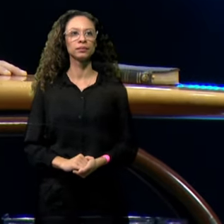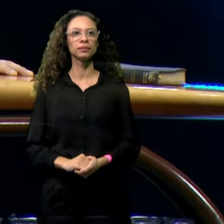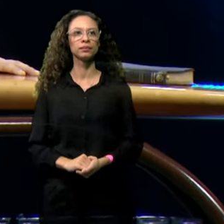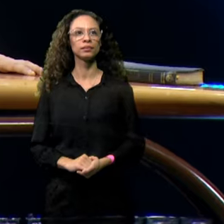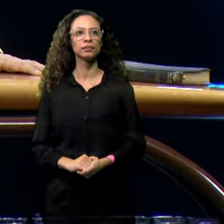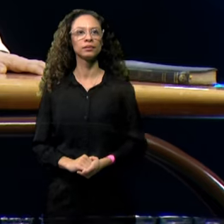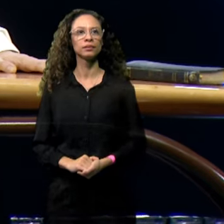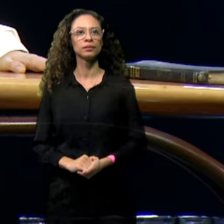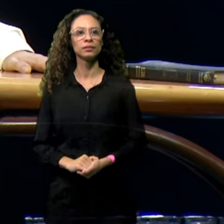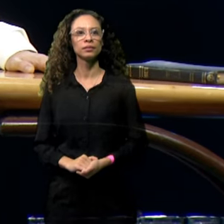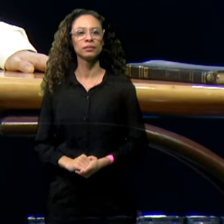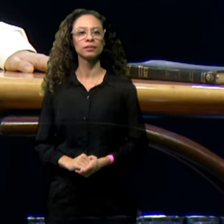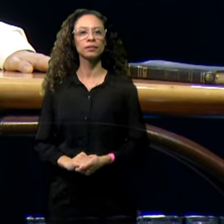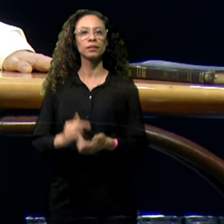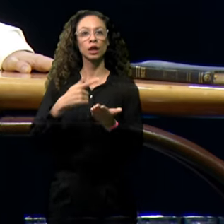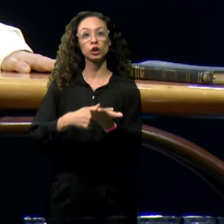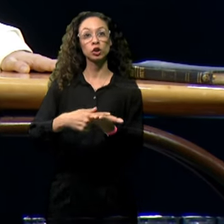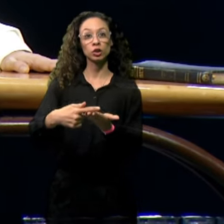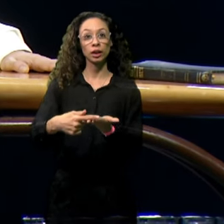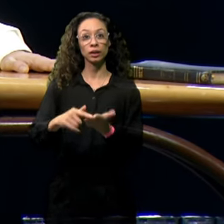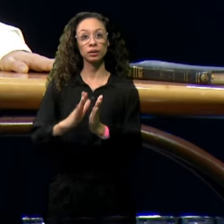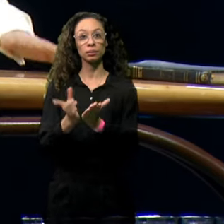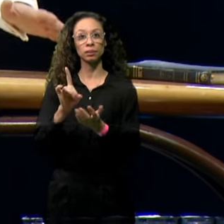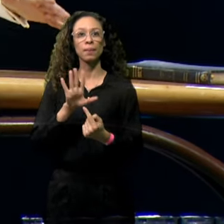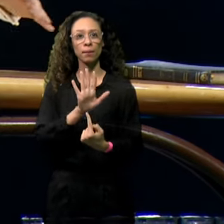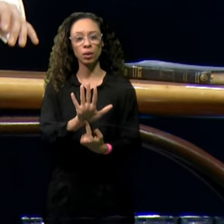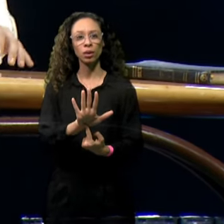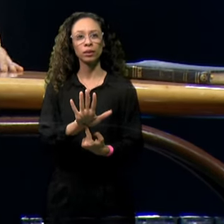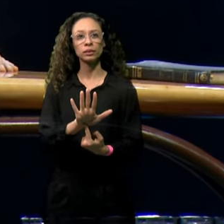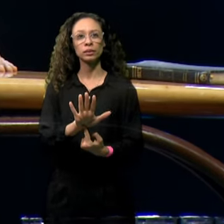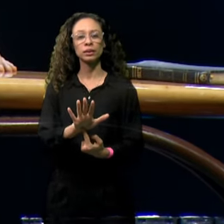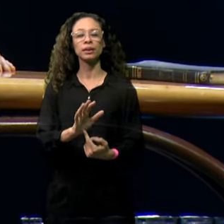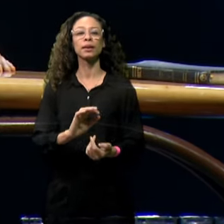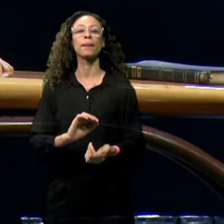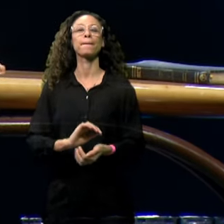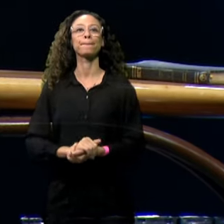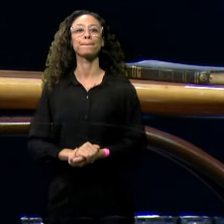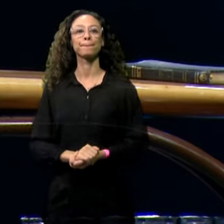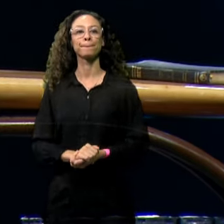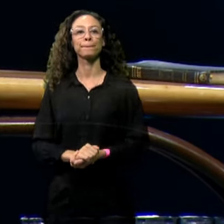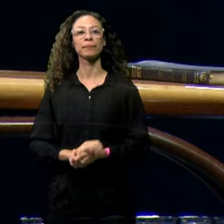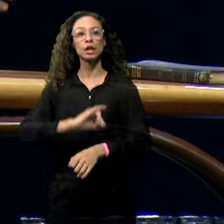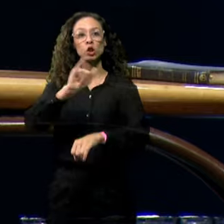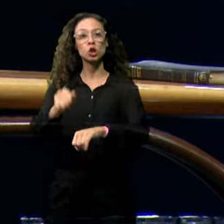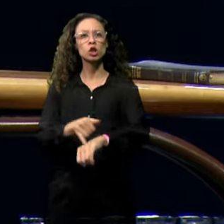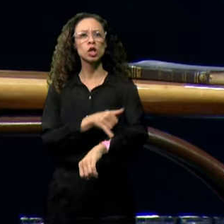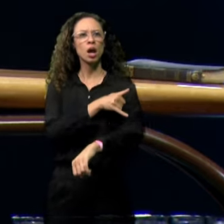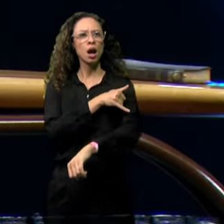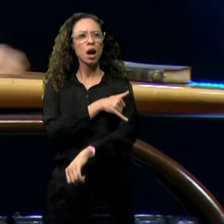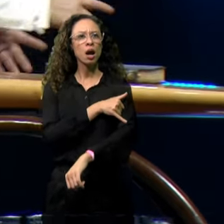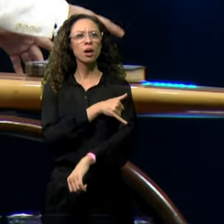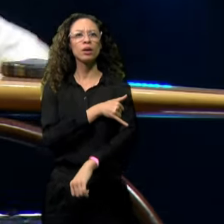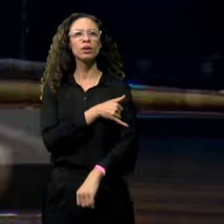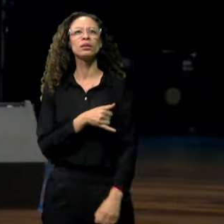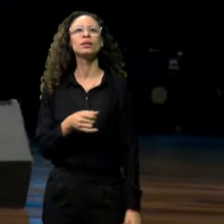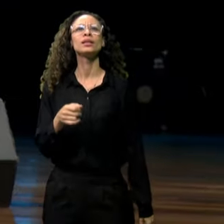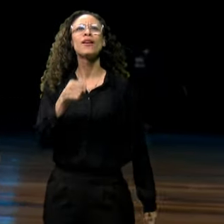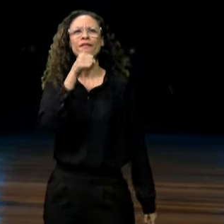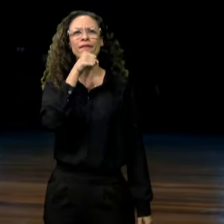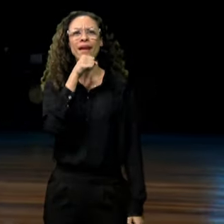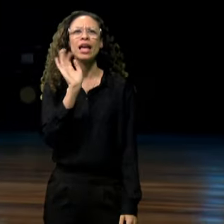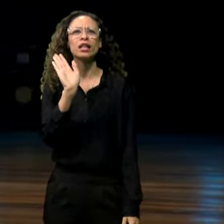a criatura fala no livro de Gênesis que está Jacó Jacó gestão ancião chegou